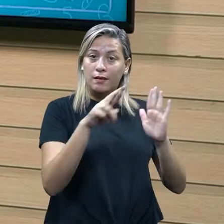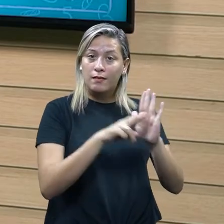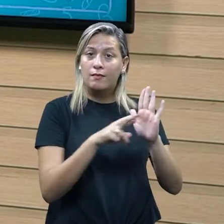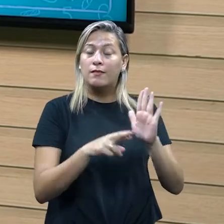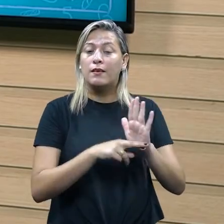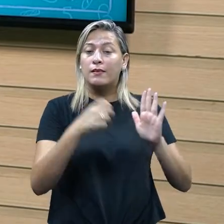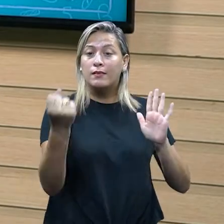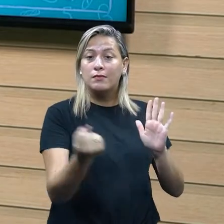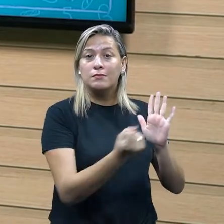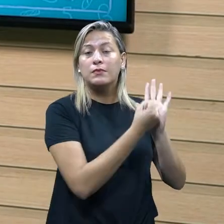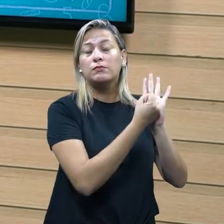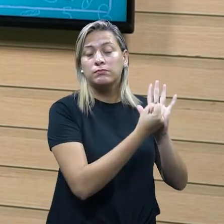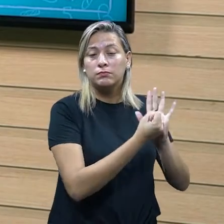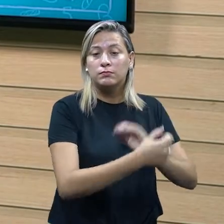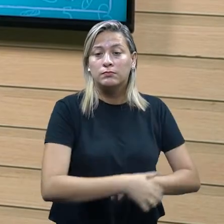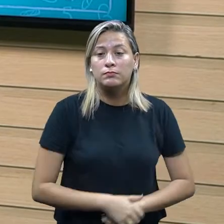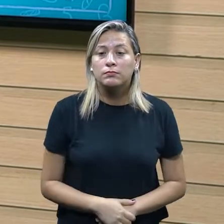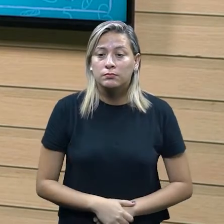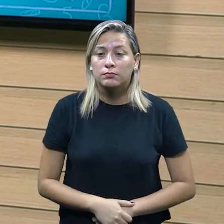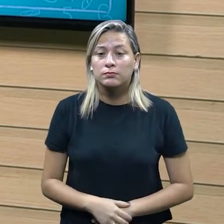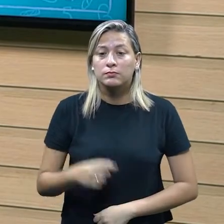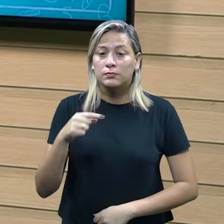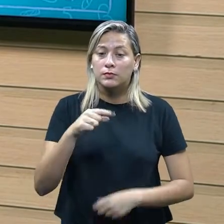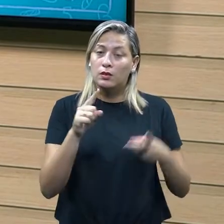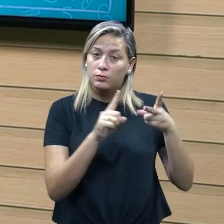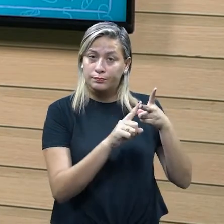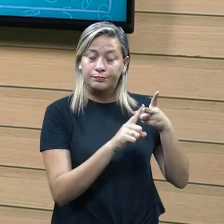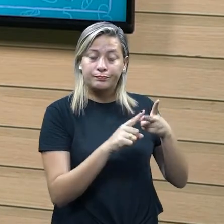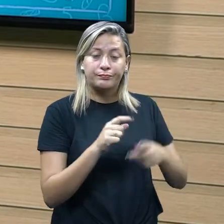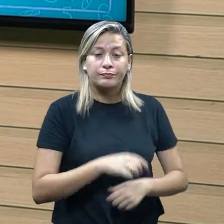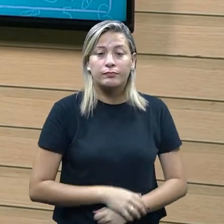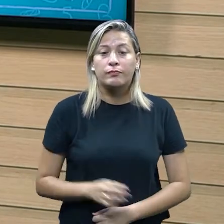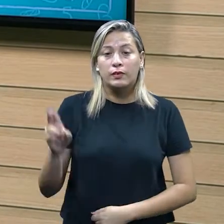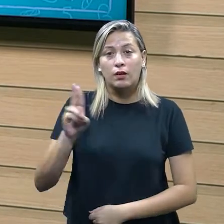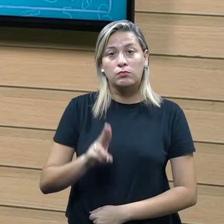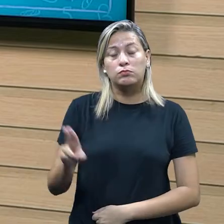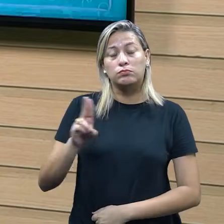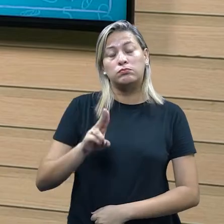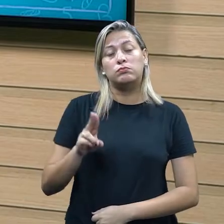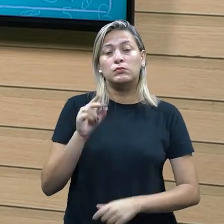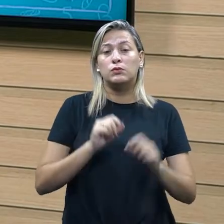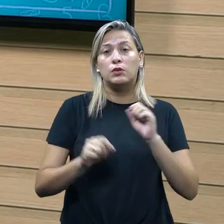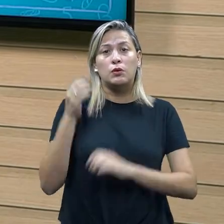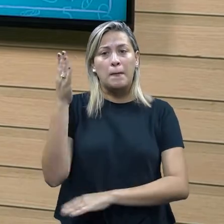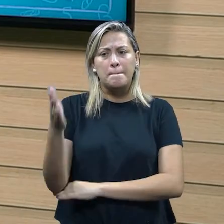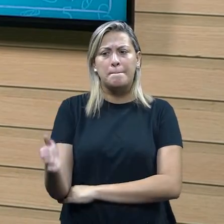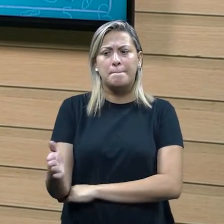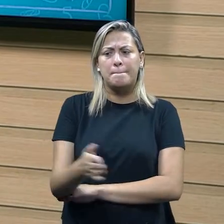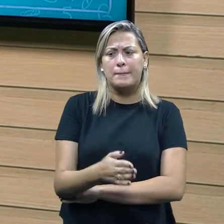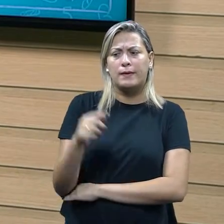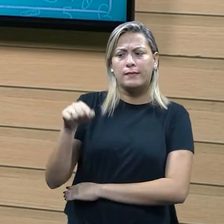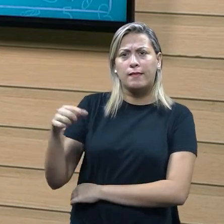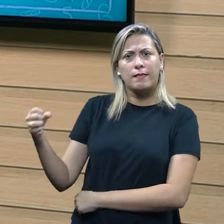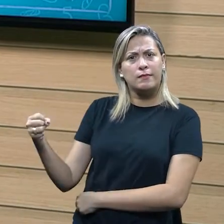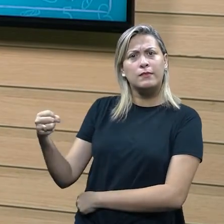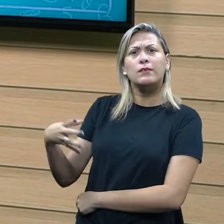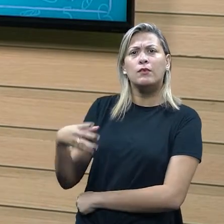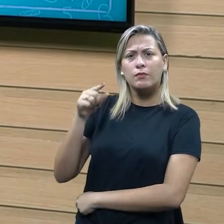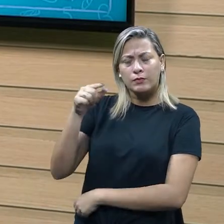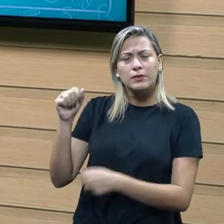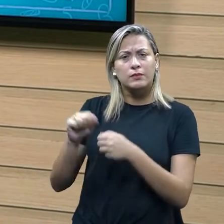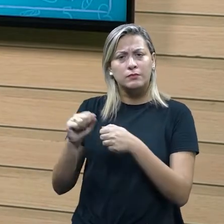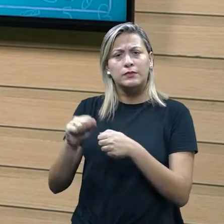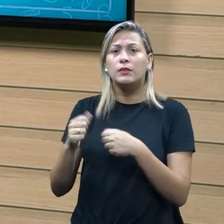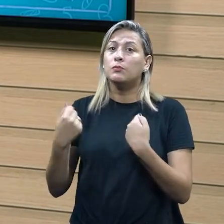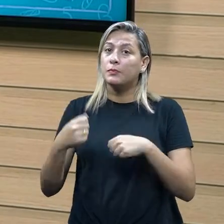patentear. A patente, normalmente, ela é utilizada quando é uma máquina nova. Então, você está construindo uma máquina